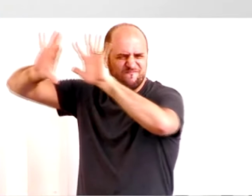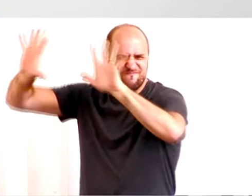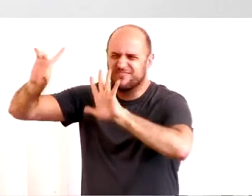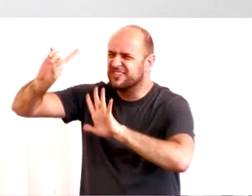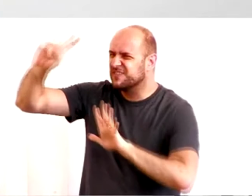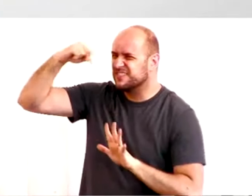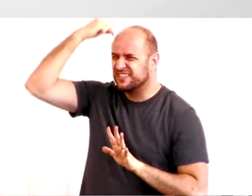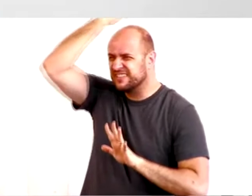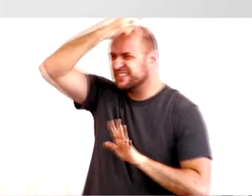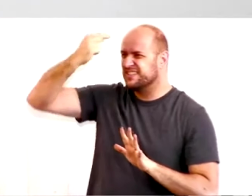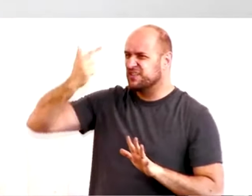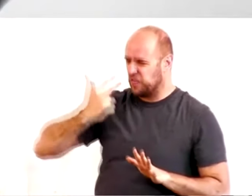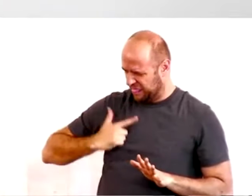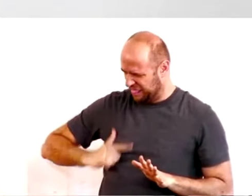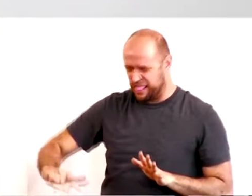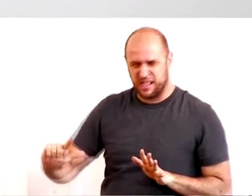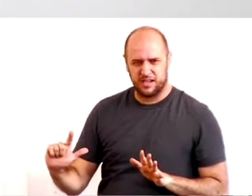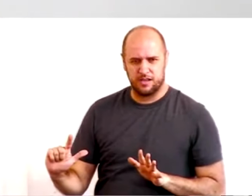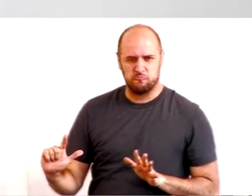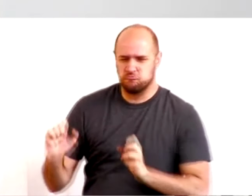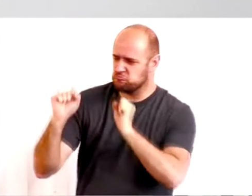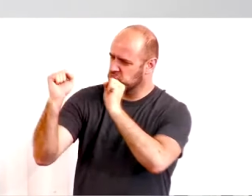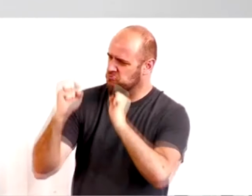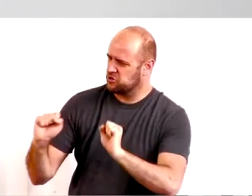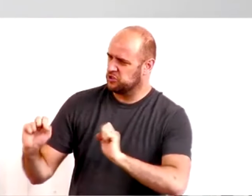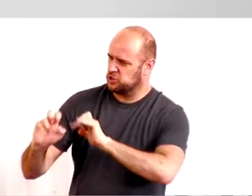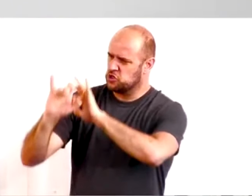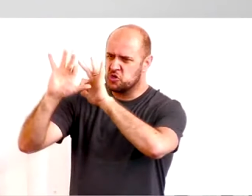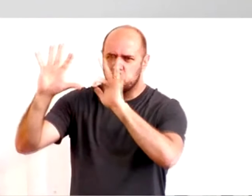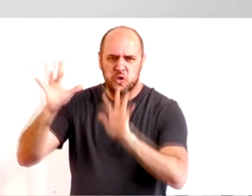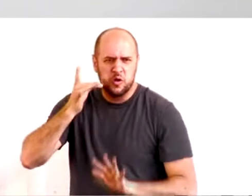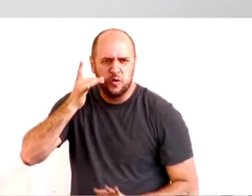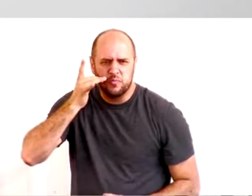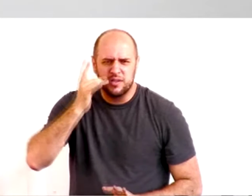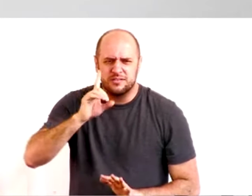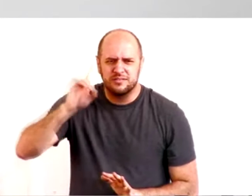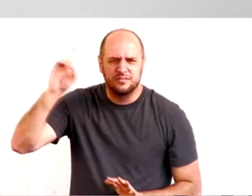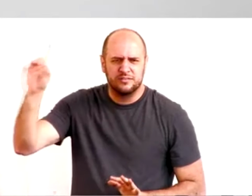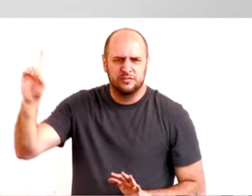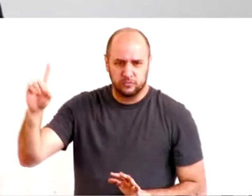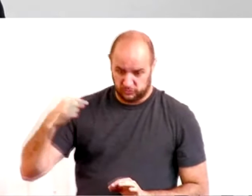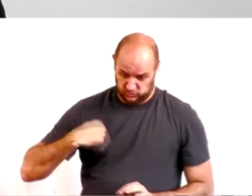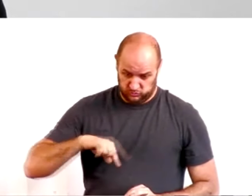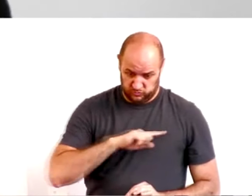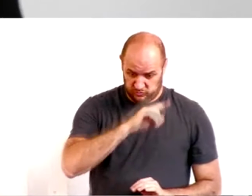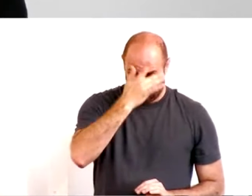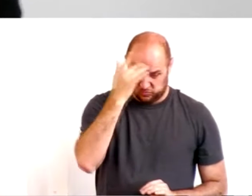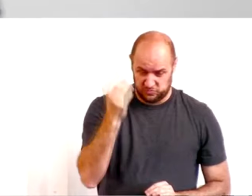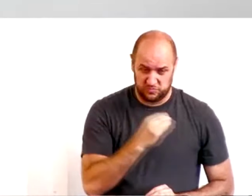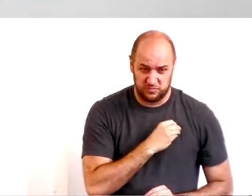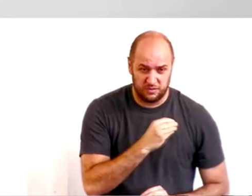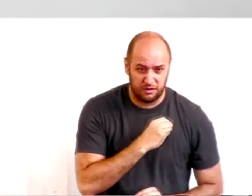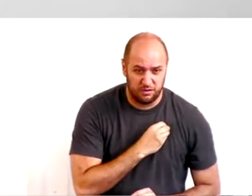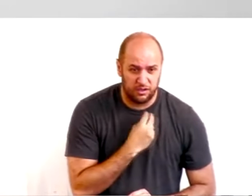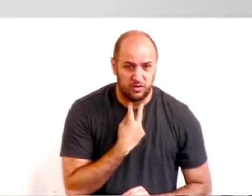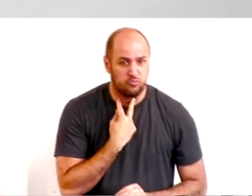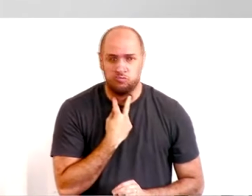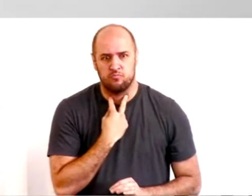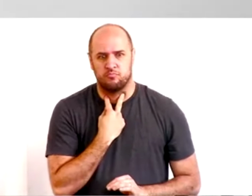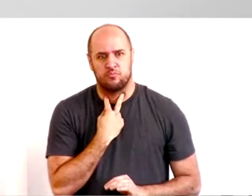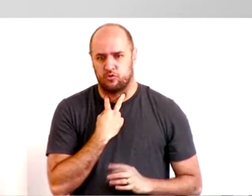imaculado. Há poder e glórias em Sua presença, e nós, como pecadores, não podemos estar